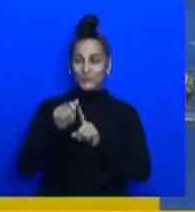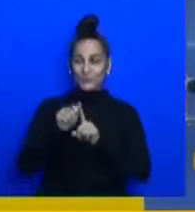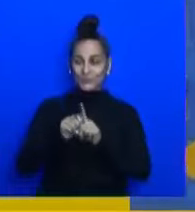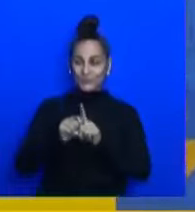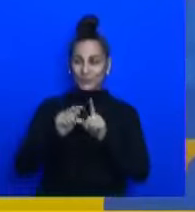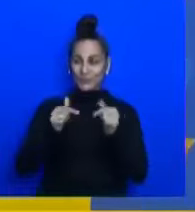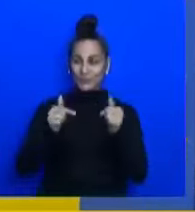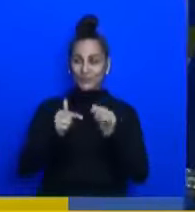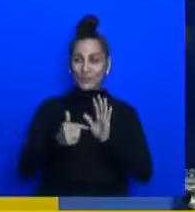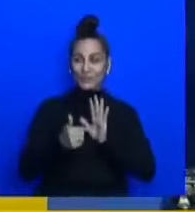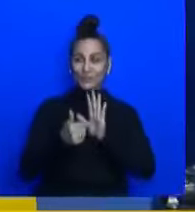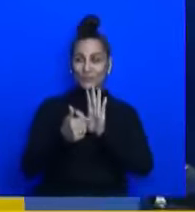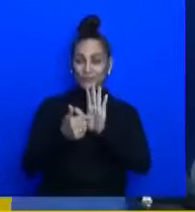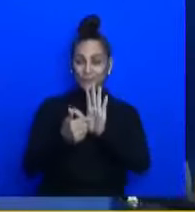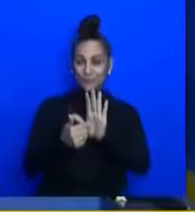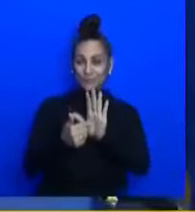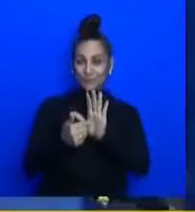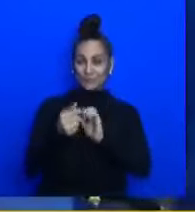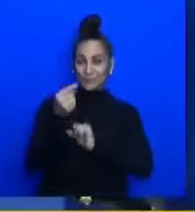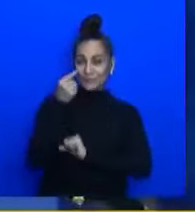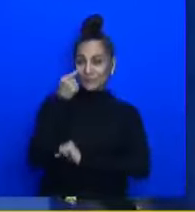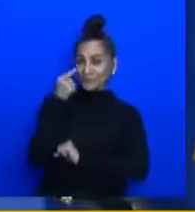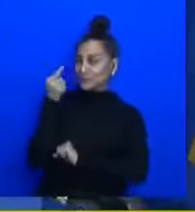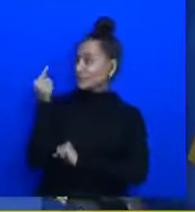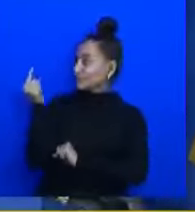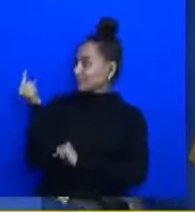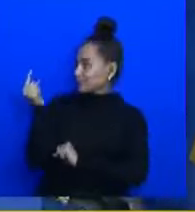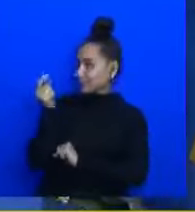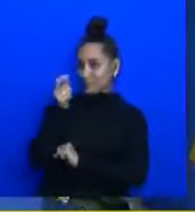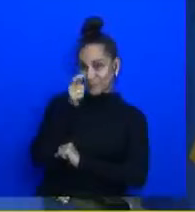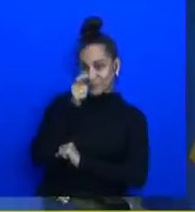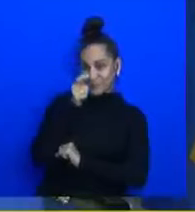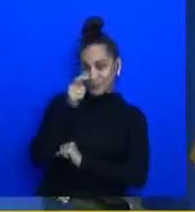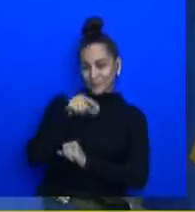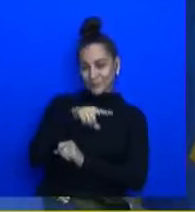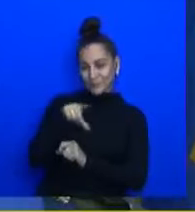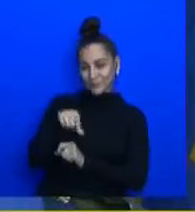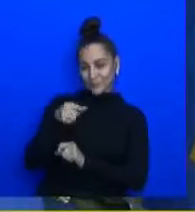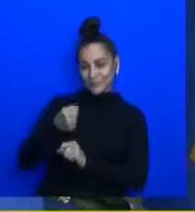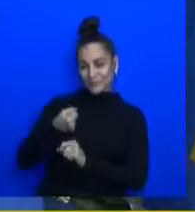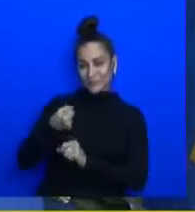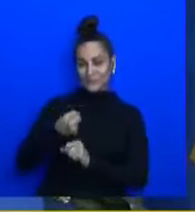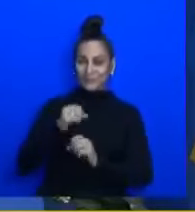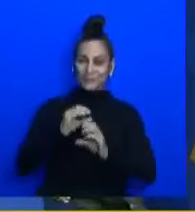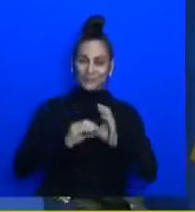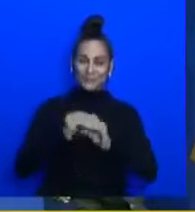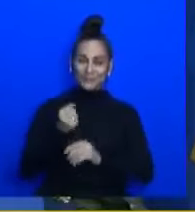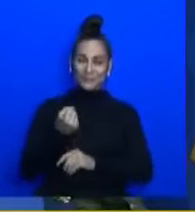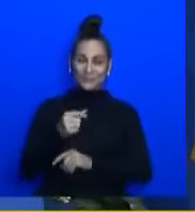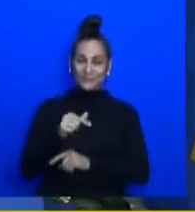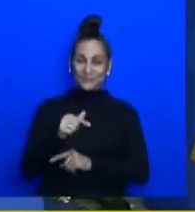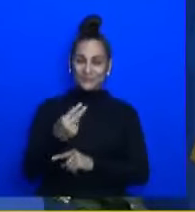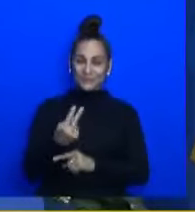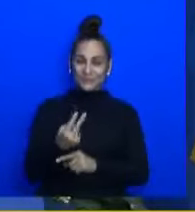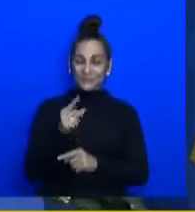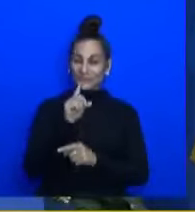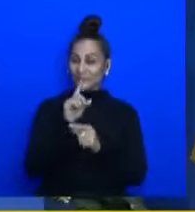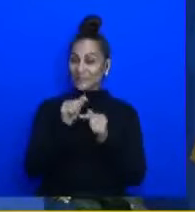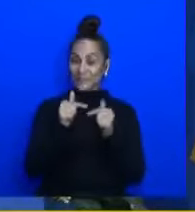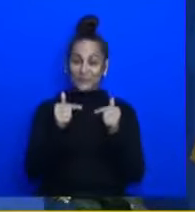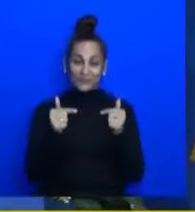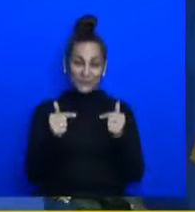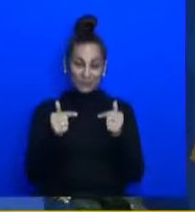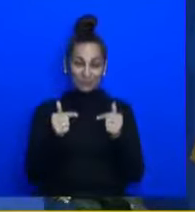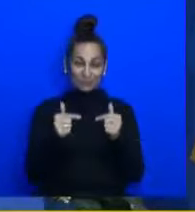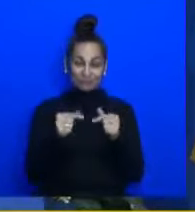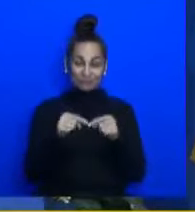sorte. A nossa câmera está mostrando aí, vamos então confirmar as dezenas sorteadas no concurso 872 do dia de